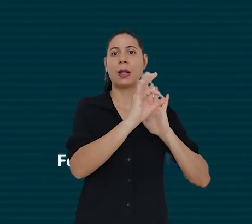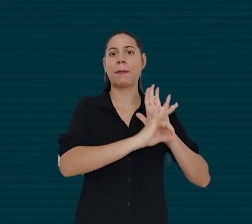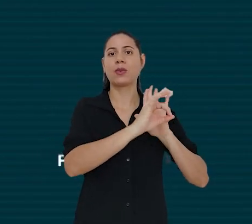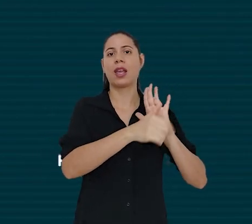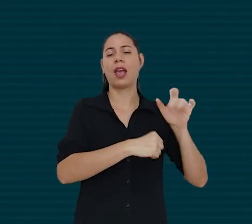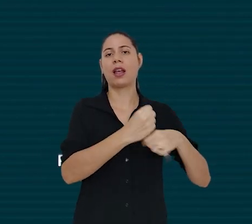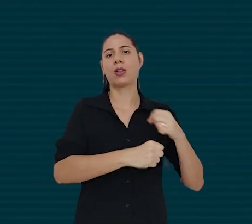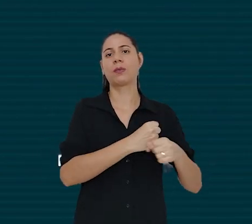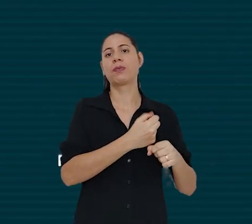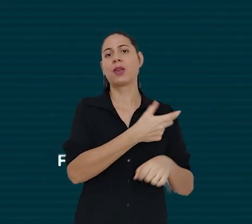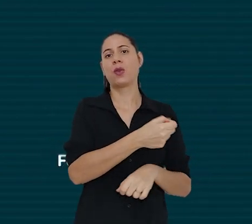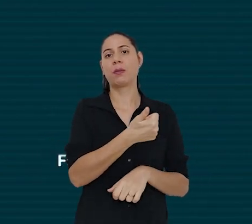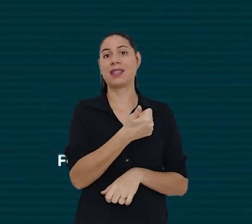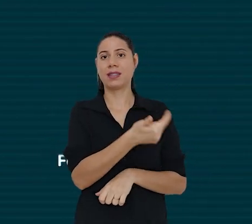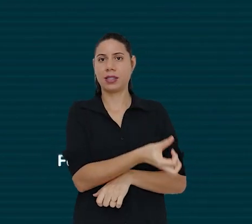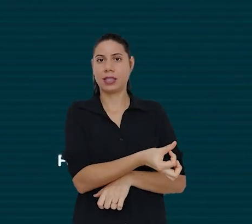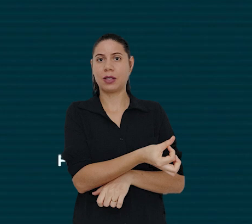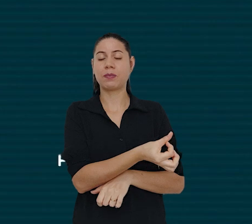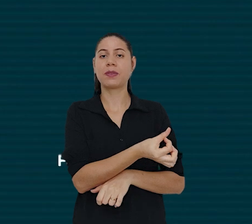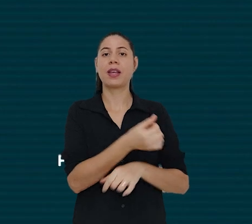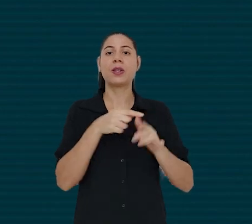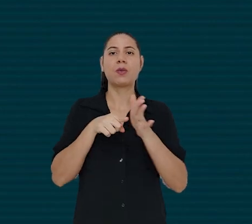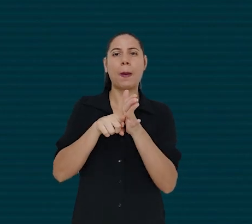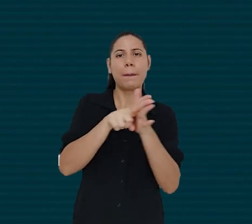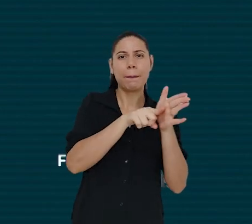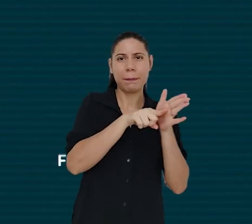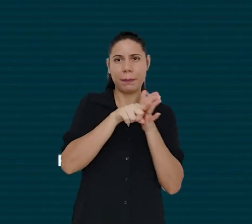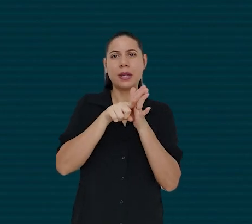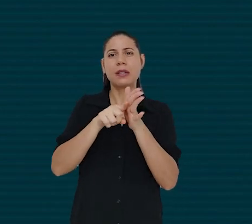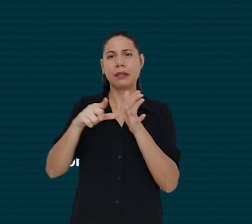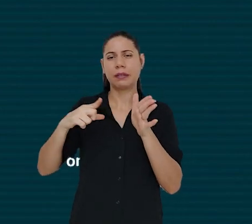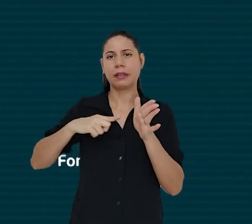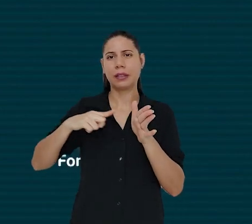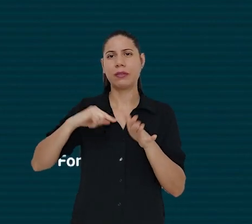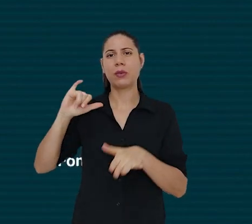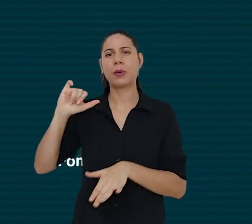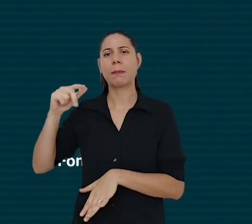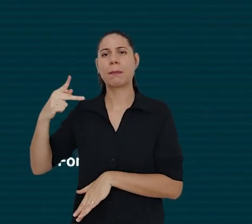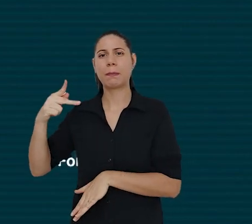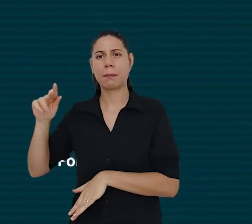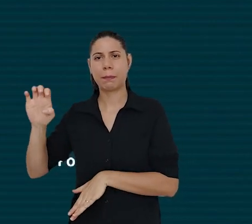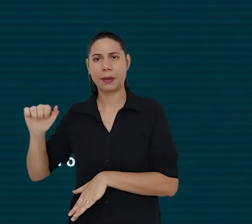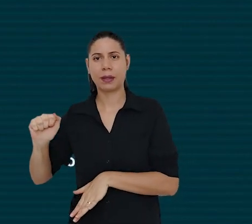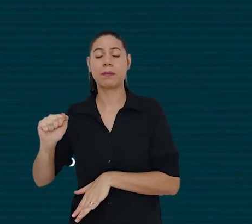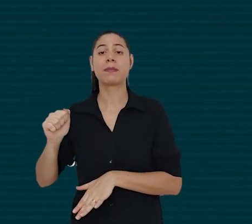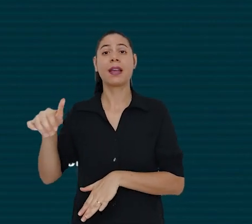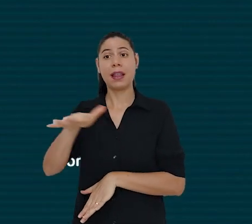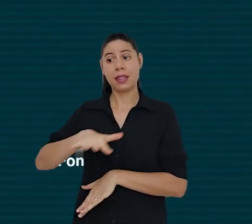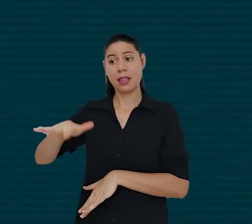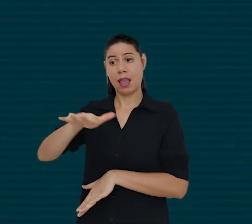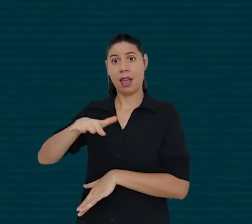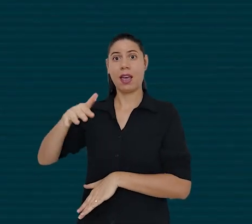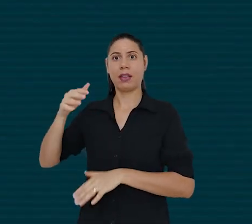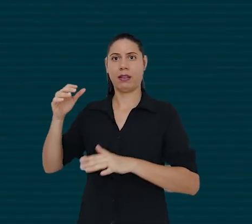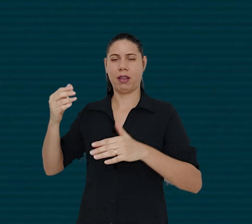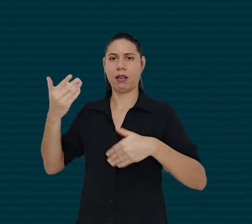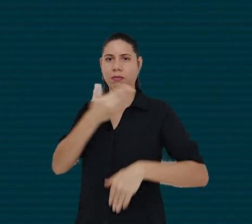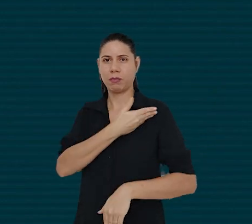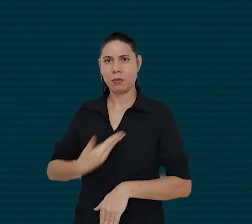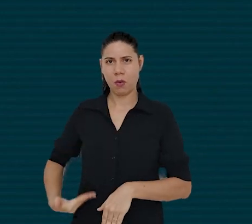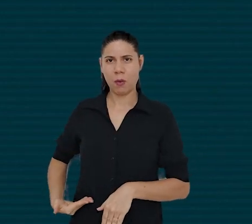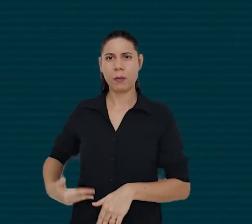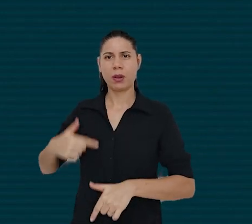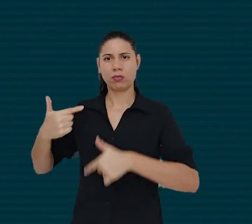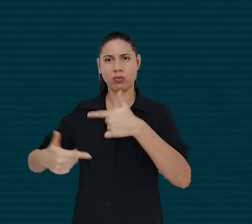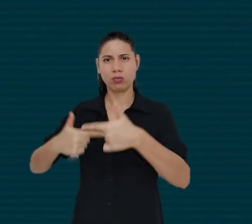em 2016, segundo dados do Instituto de Pesquisa Econômica Aplicada, IPEA. No serviço público, com a